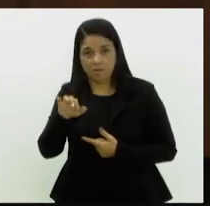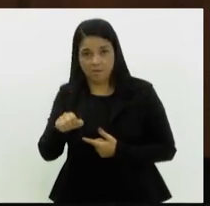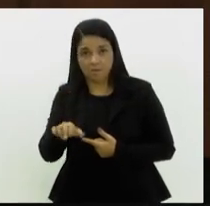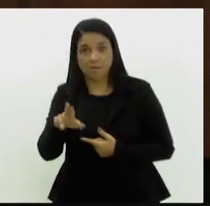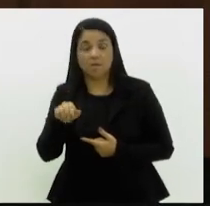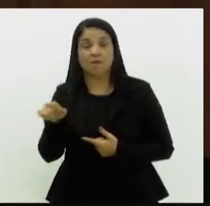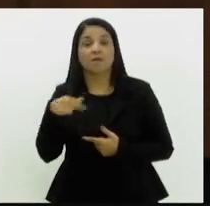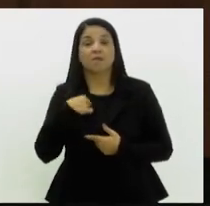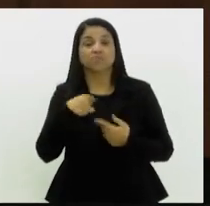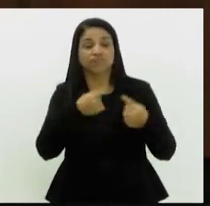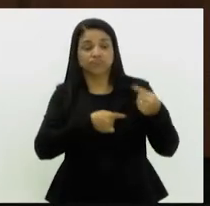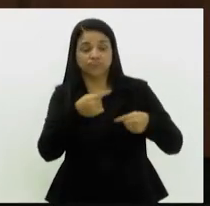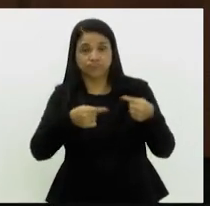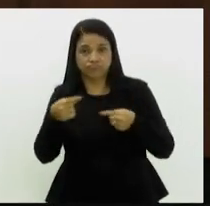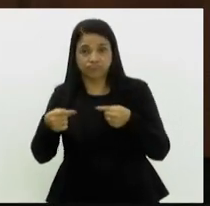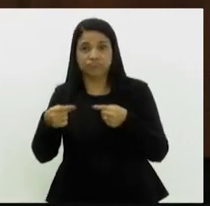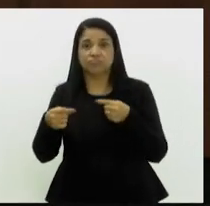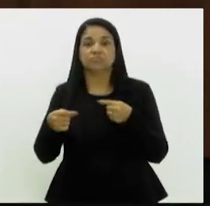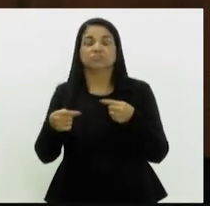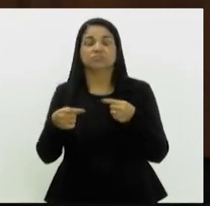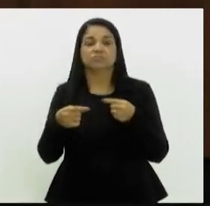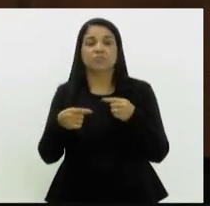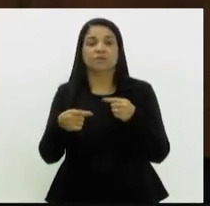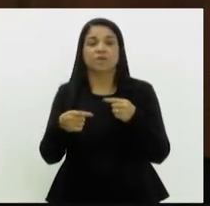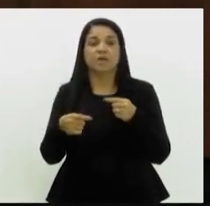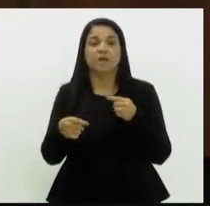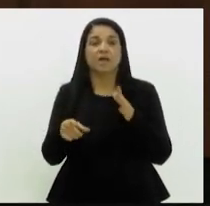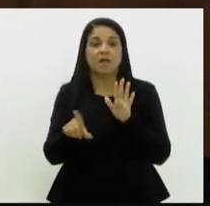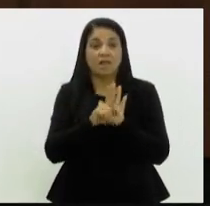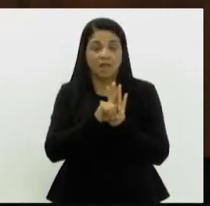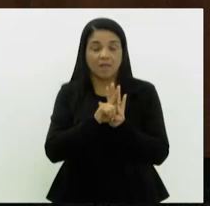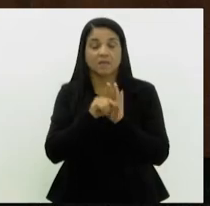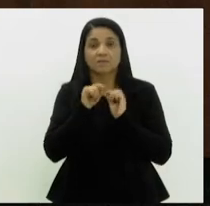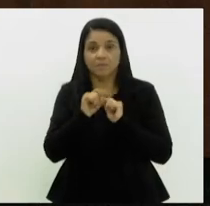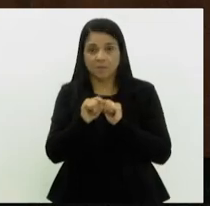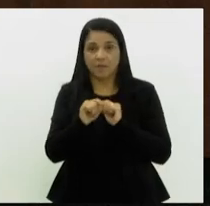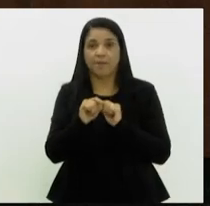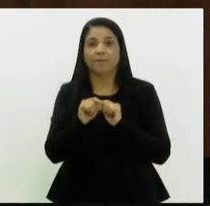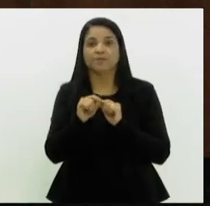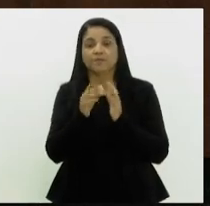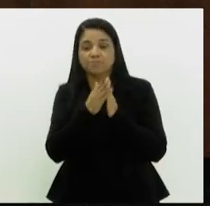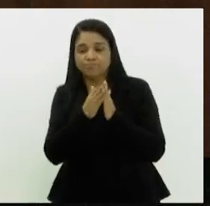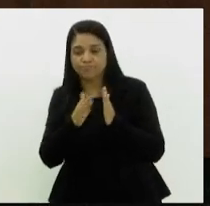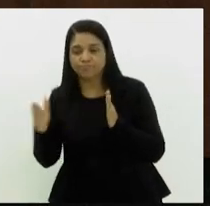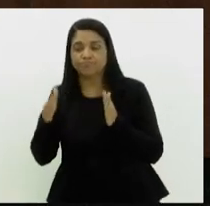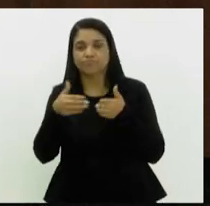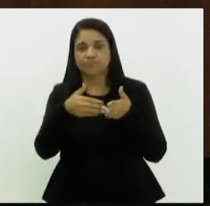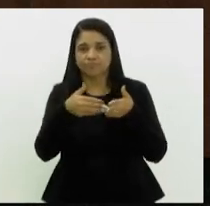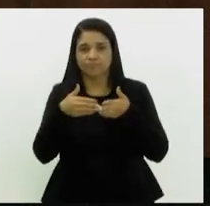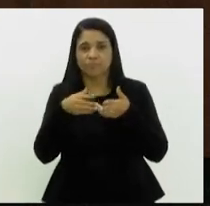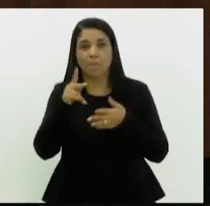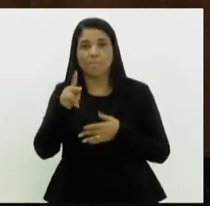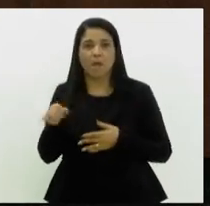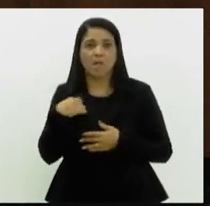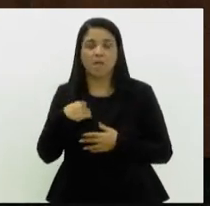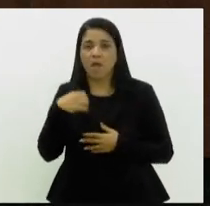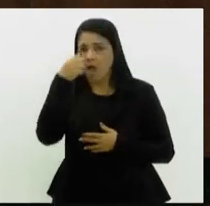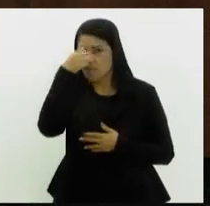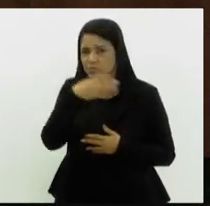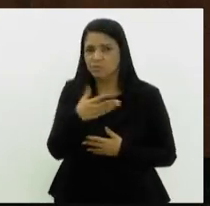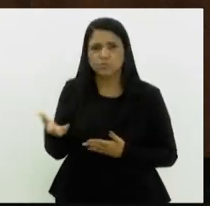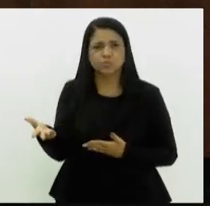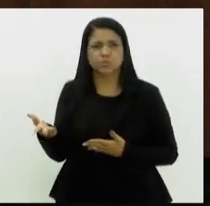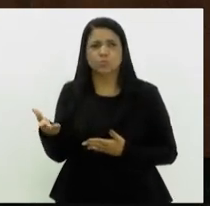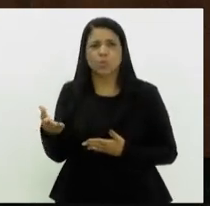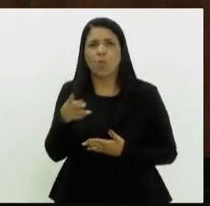a paternidade como direito a nível de Brasil. A extensão, é absurdo você achar que um pai vai ter a